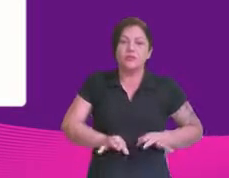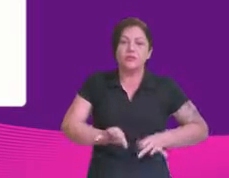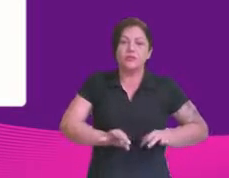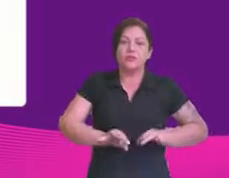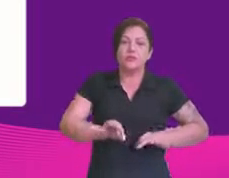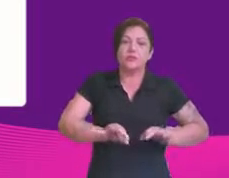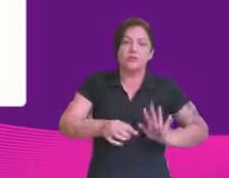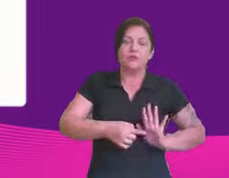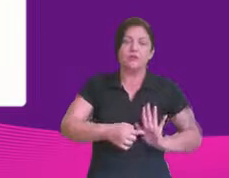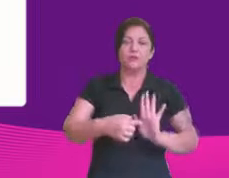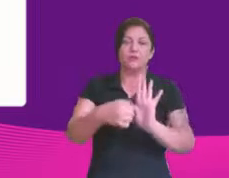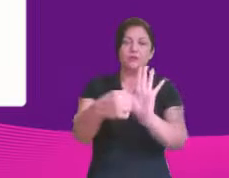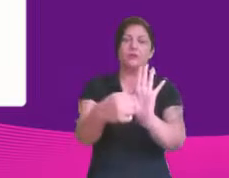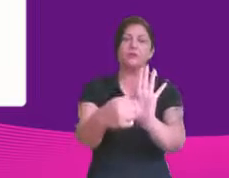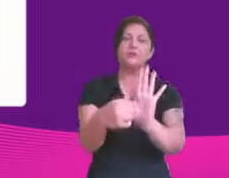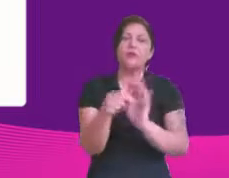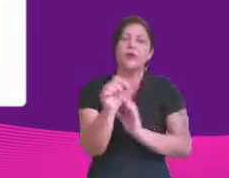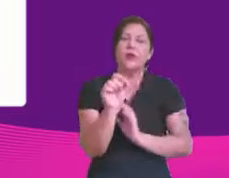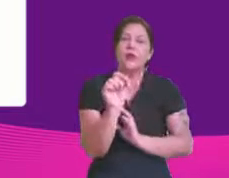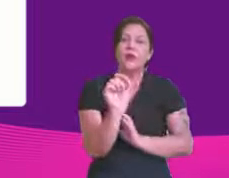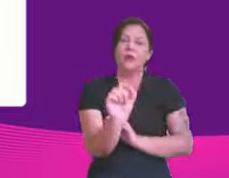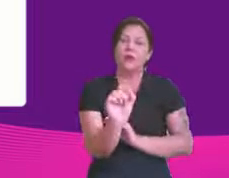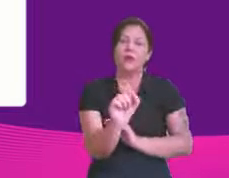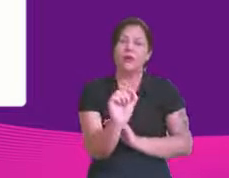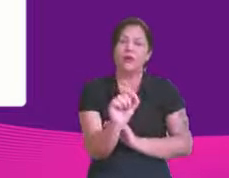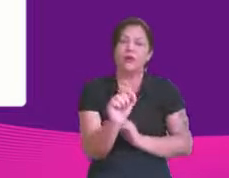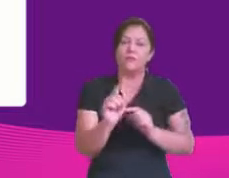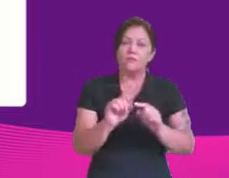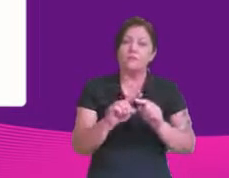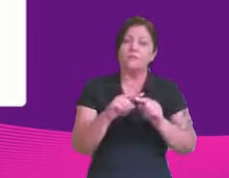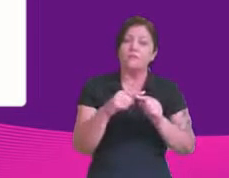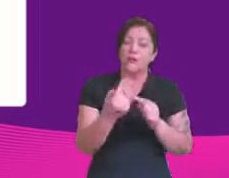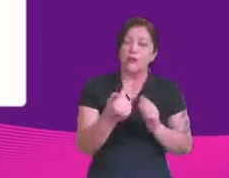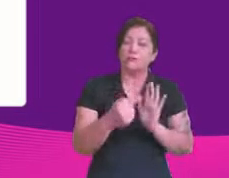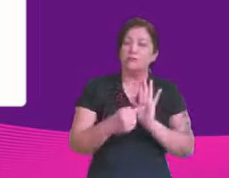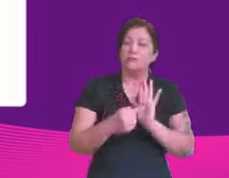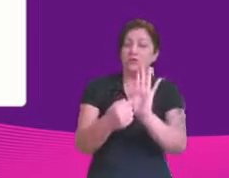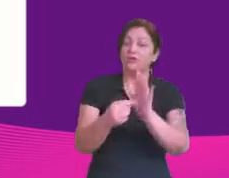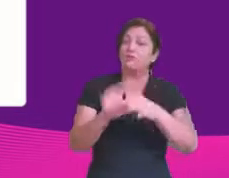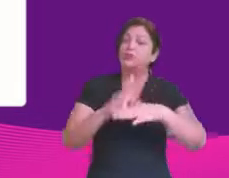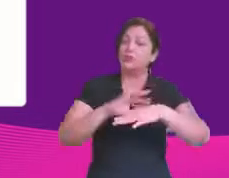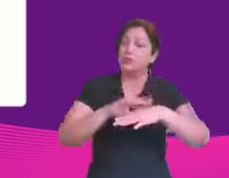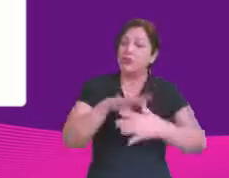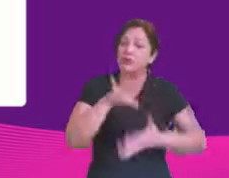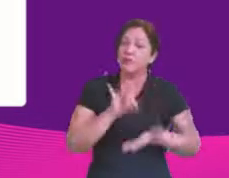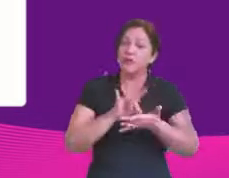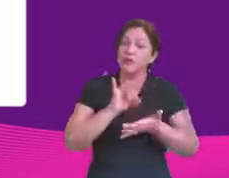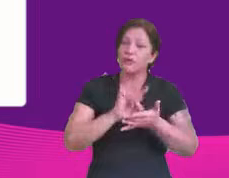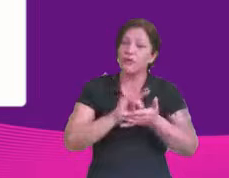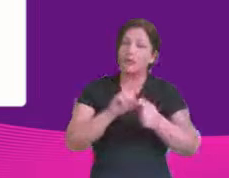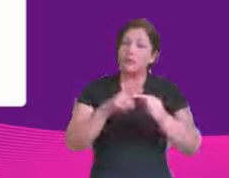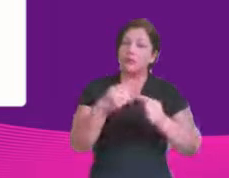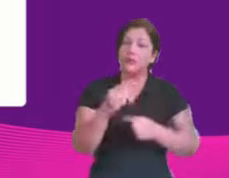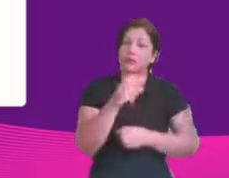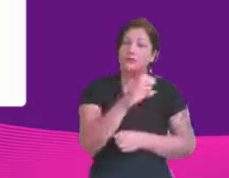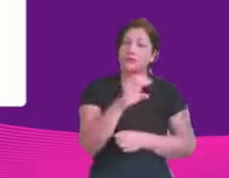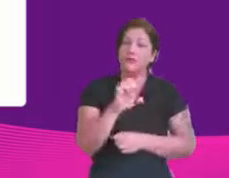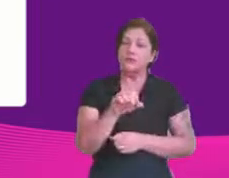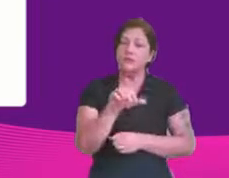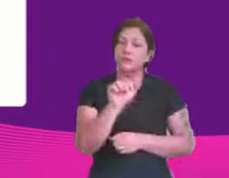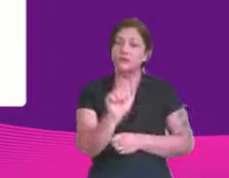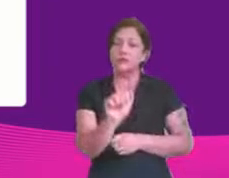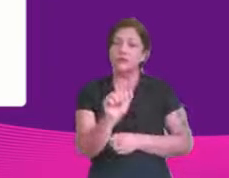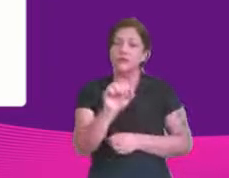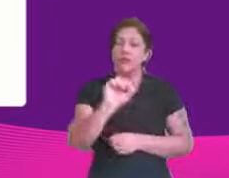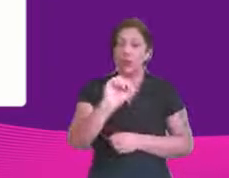displasia de alto grau. Tinha um CEA acima do valor normal, que era o valor de 8, e o